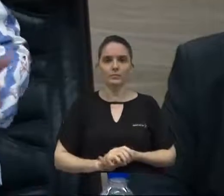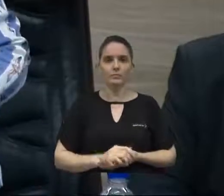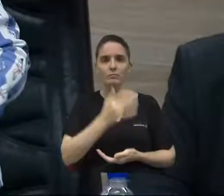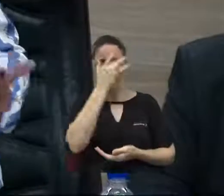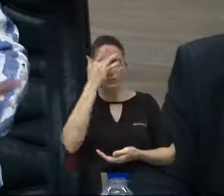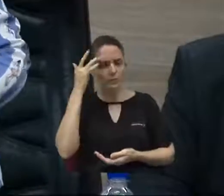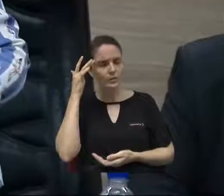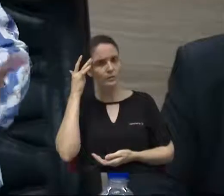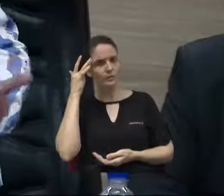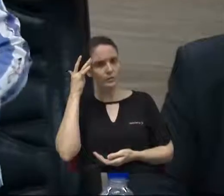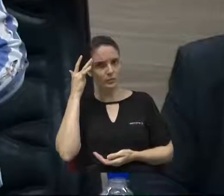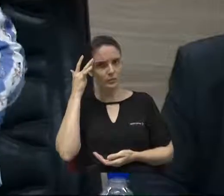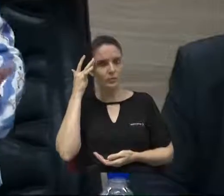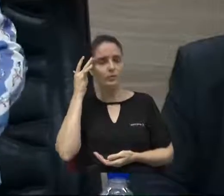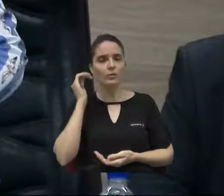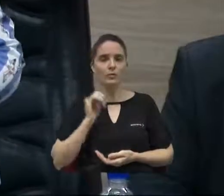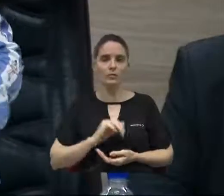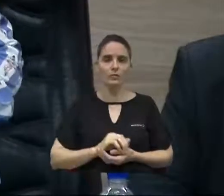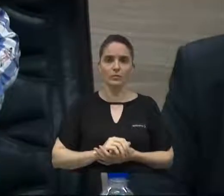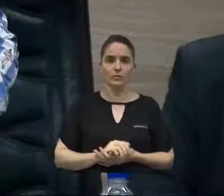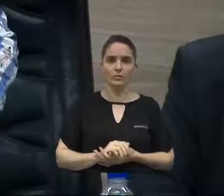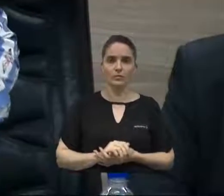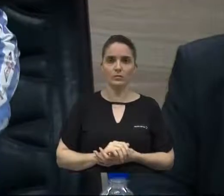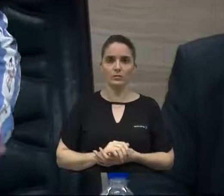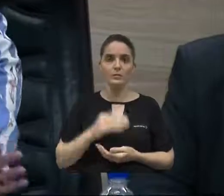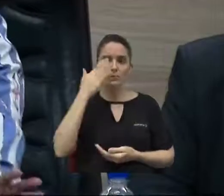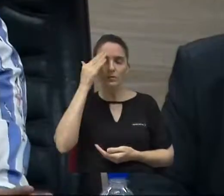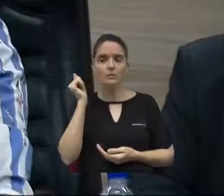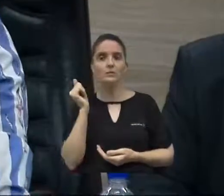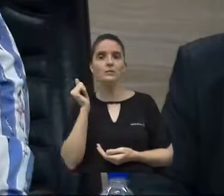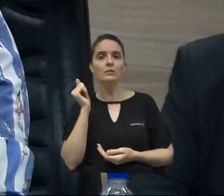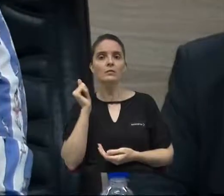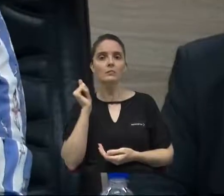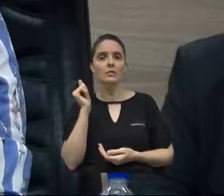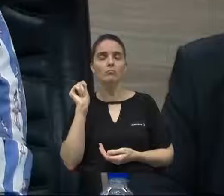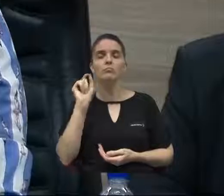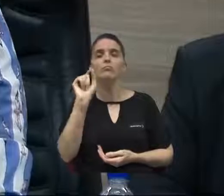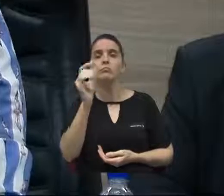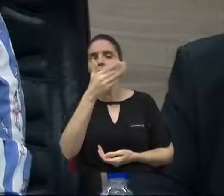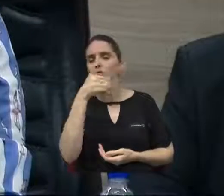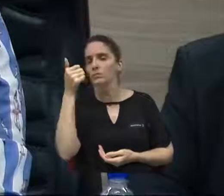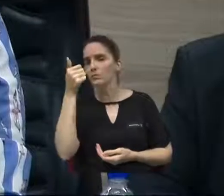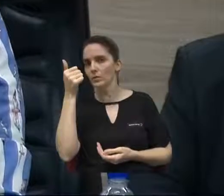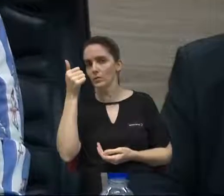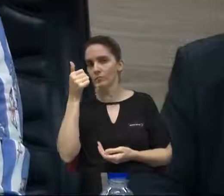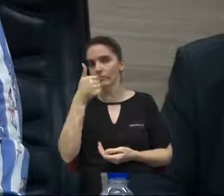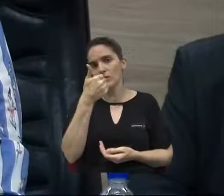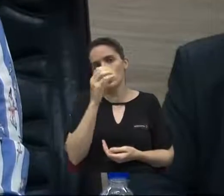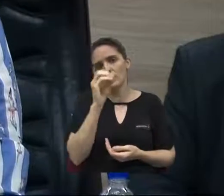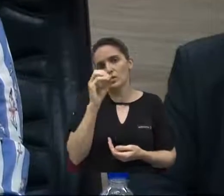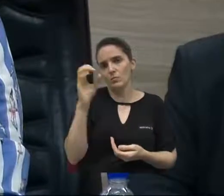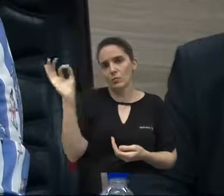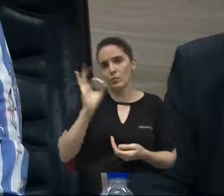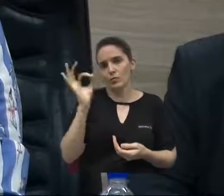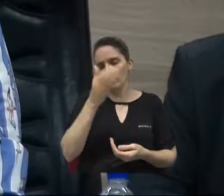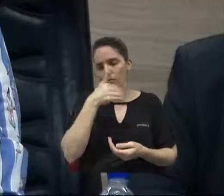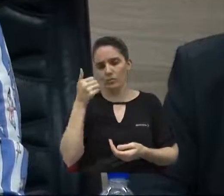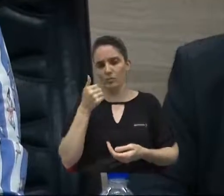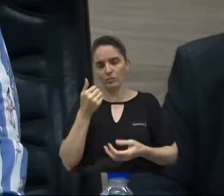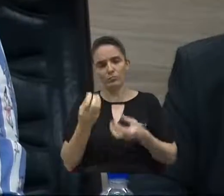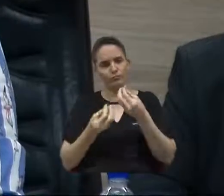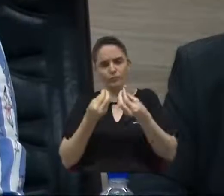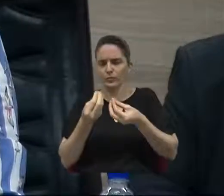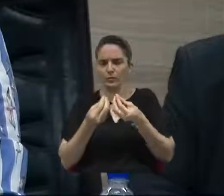vai atingir ou não vai atingir, chegar o melhor denominador comum. 100% não vai ter, porque a gente nunca quer que